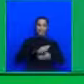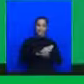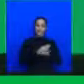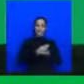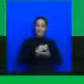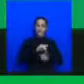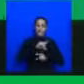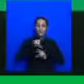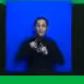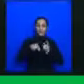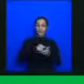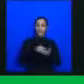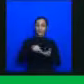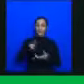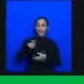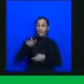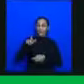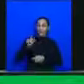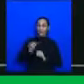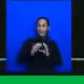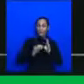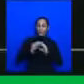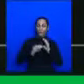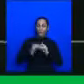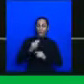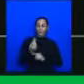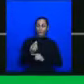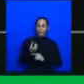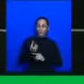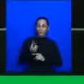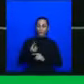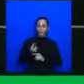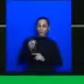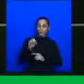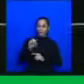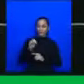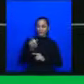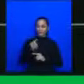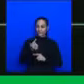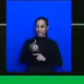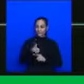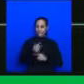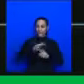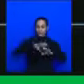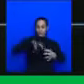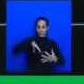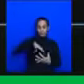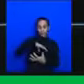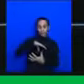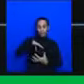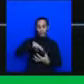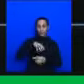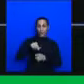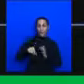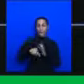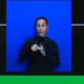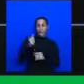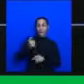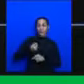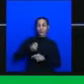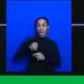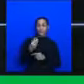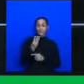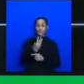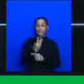Está começando o sorteio da Mega Sena, concurso 2606. Globo girando, vem chegando o primeiro